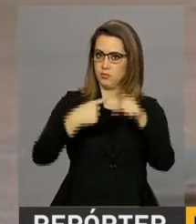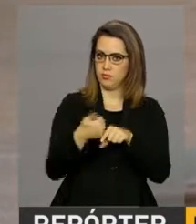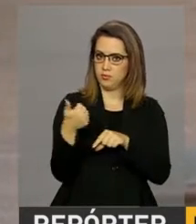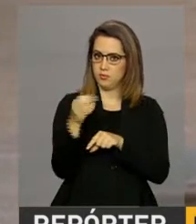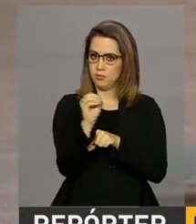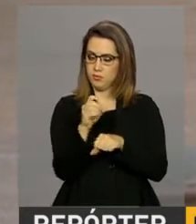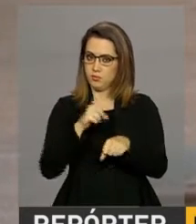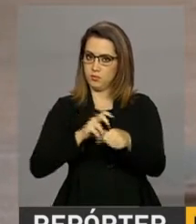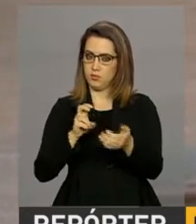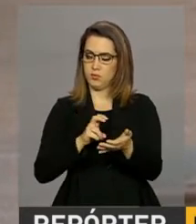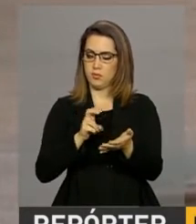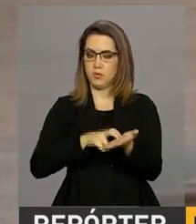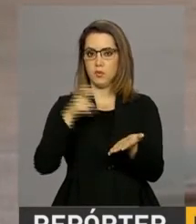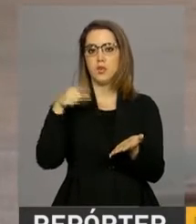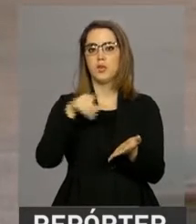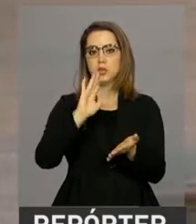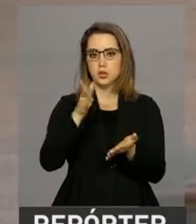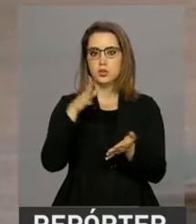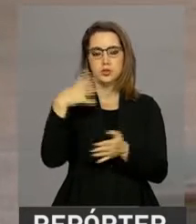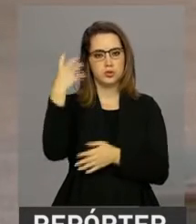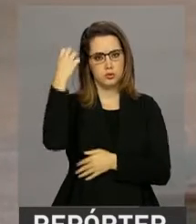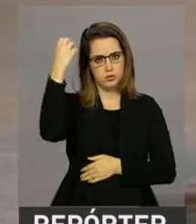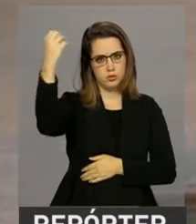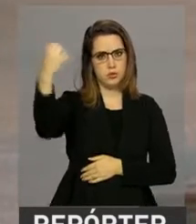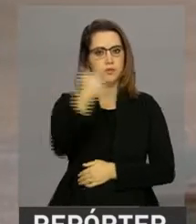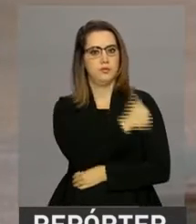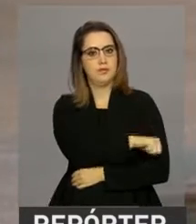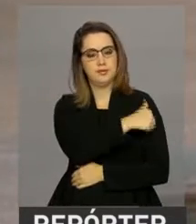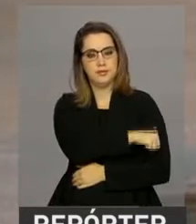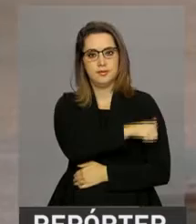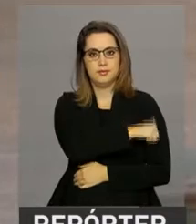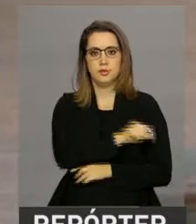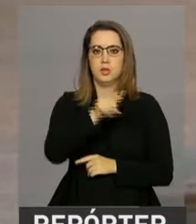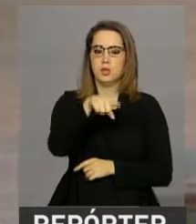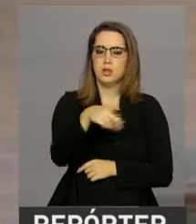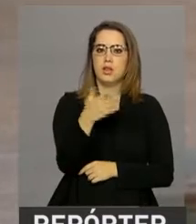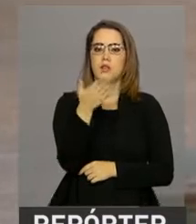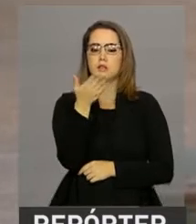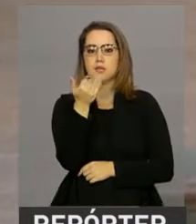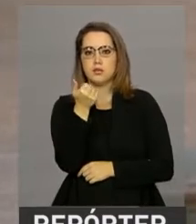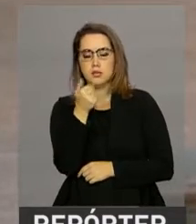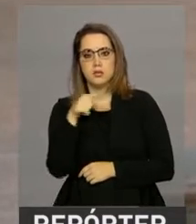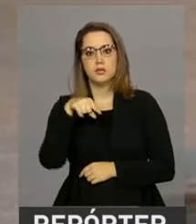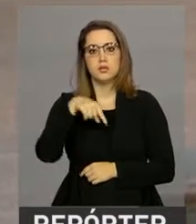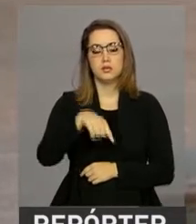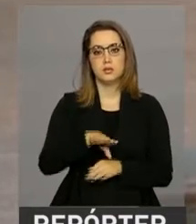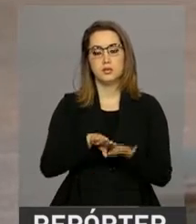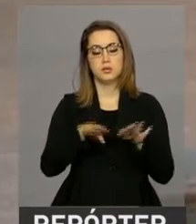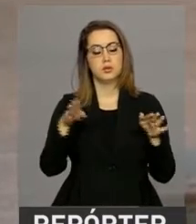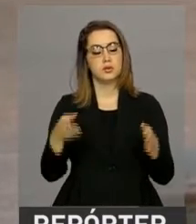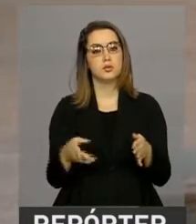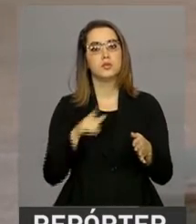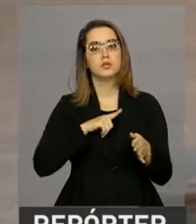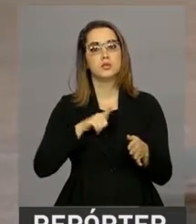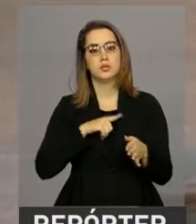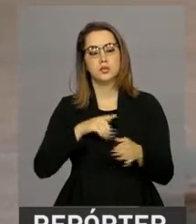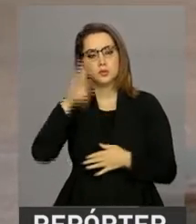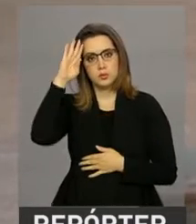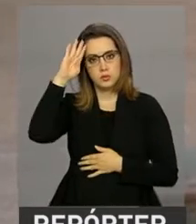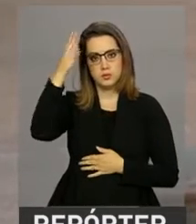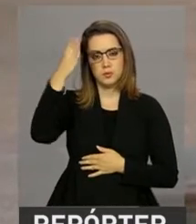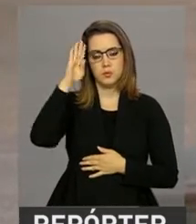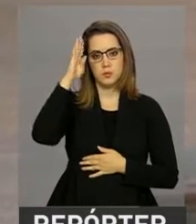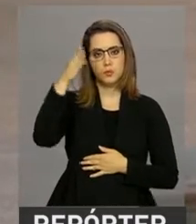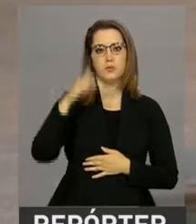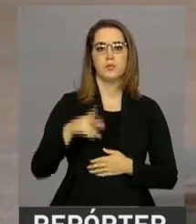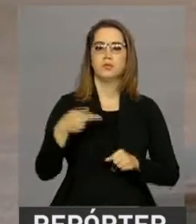ele já embarca para o Rio de Janeiro. Lá, o governo brasileiro vai oferecer um jantar para os chefes de Estado e para os representantes dos países que